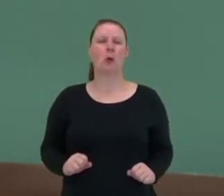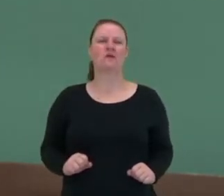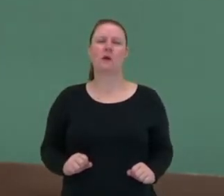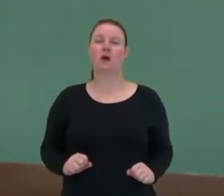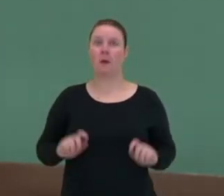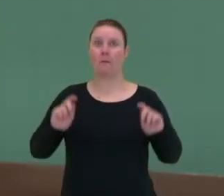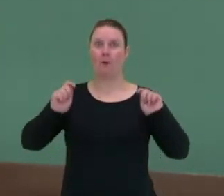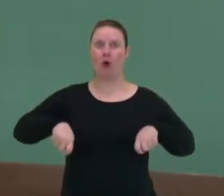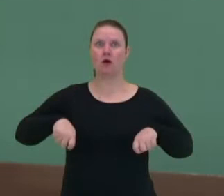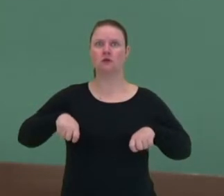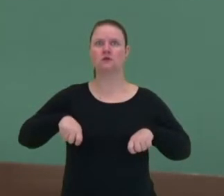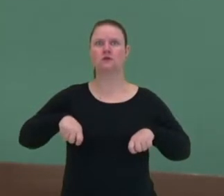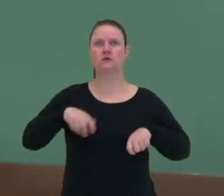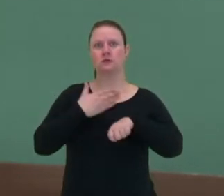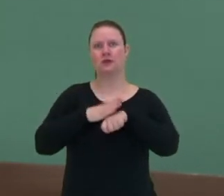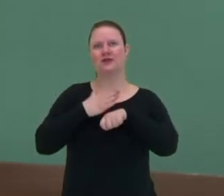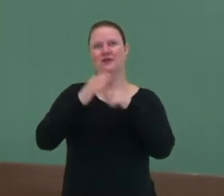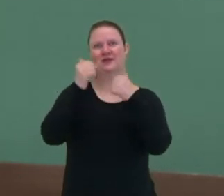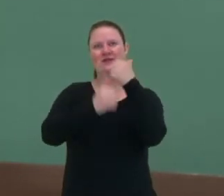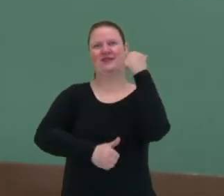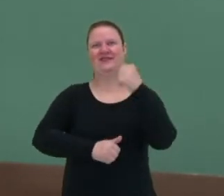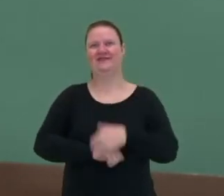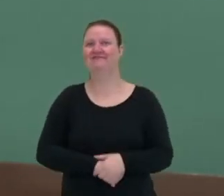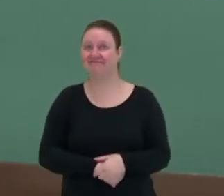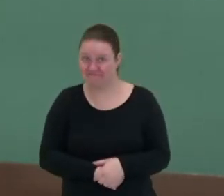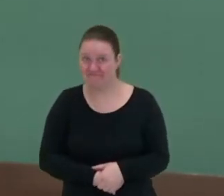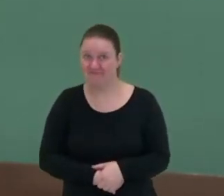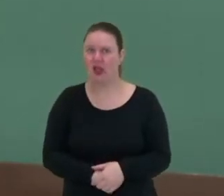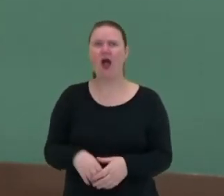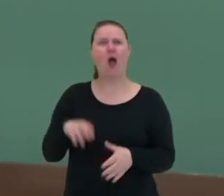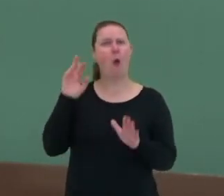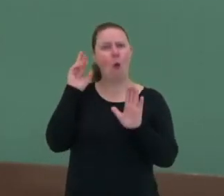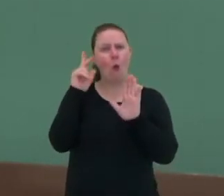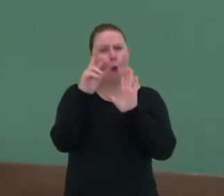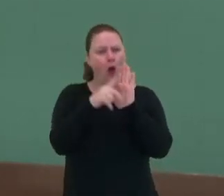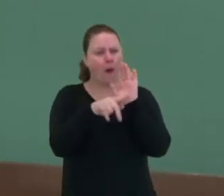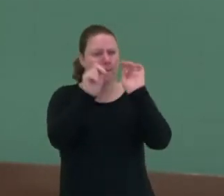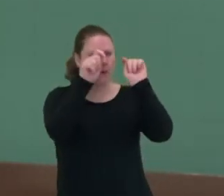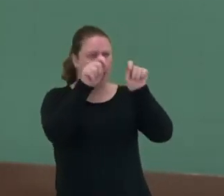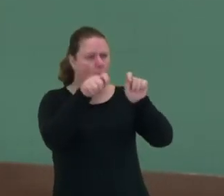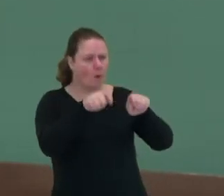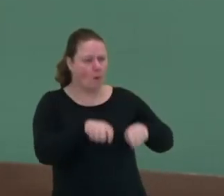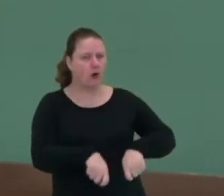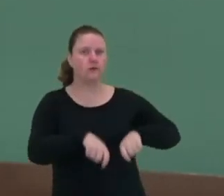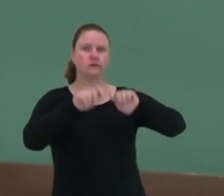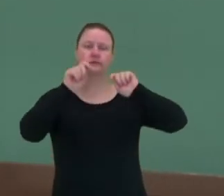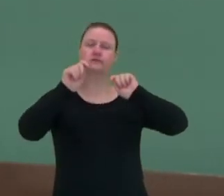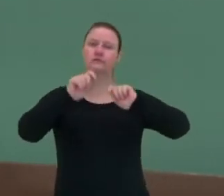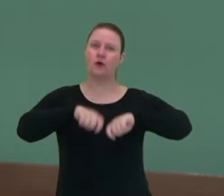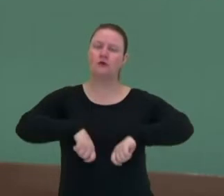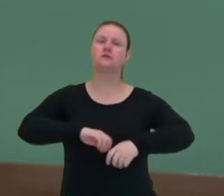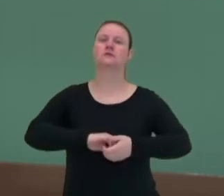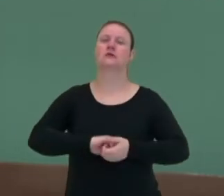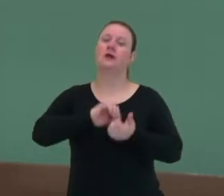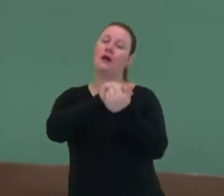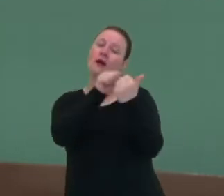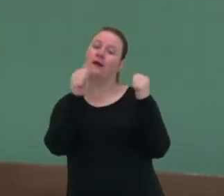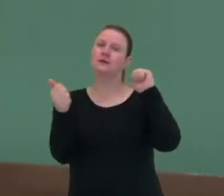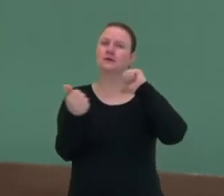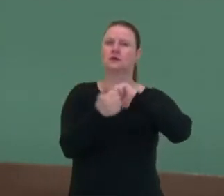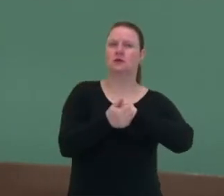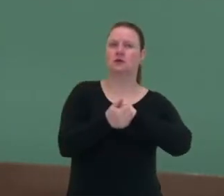o lançamento da flecha, o arremesso da flecha. Então veja quantas possibilidades de adaptação e